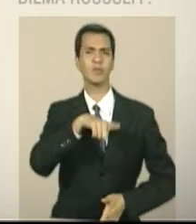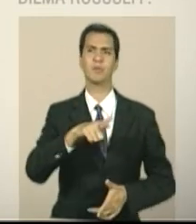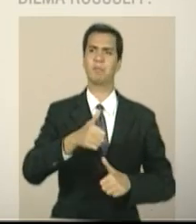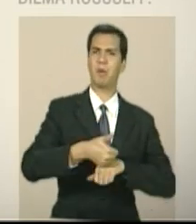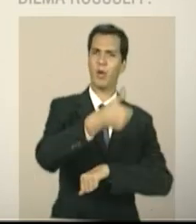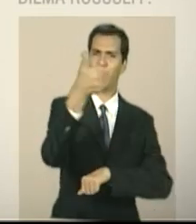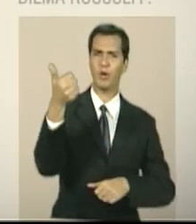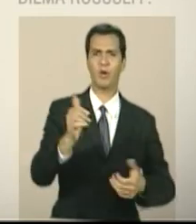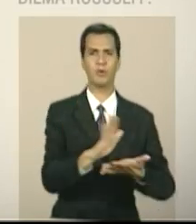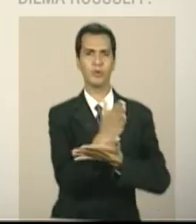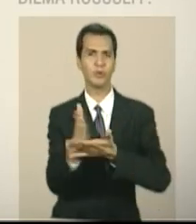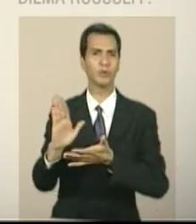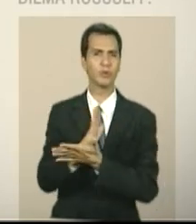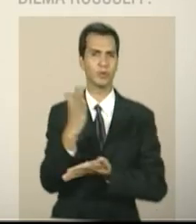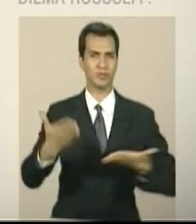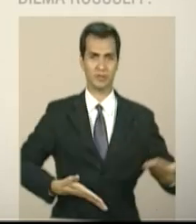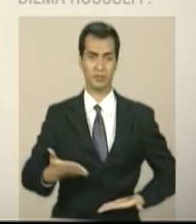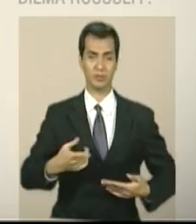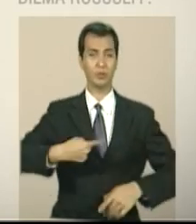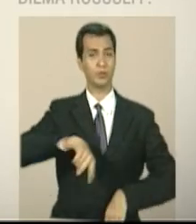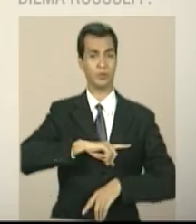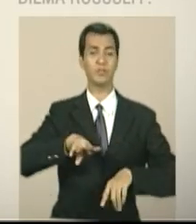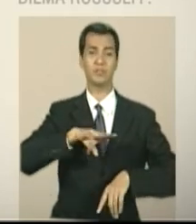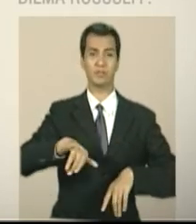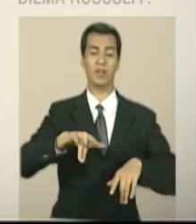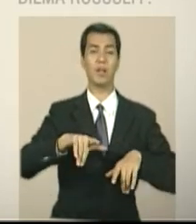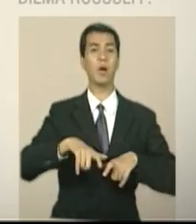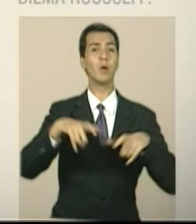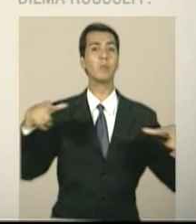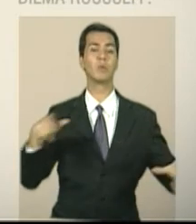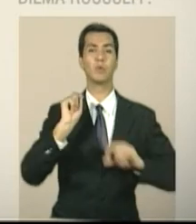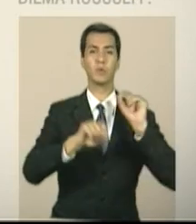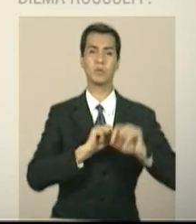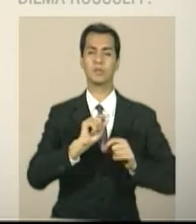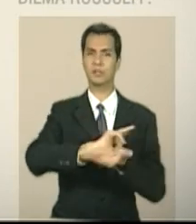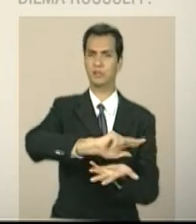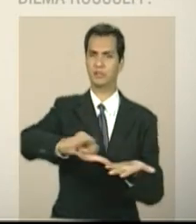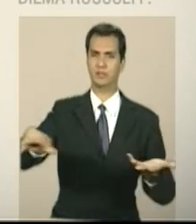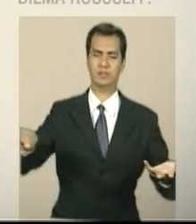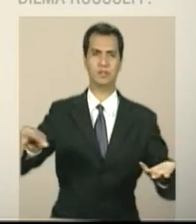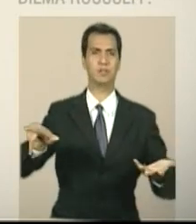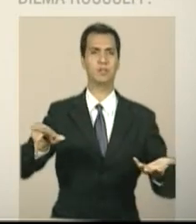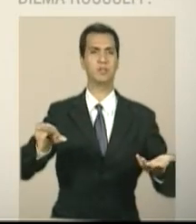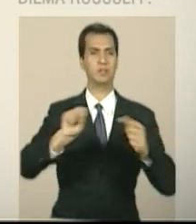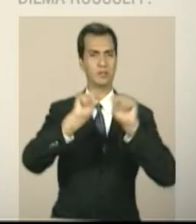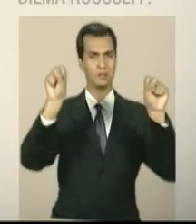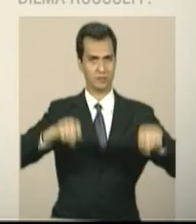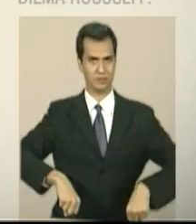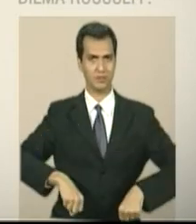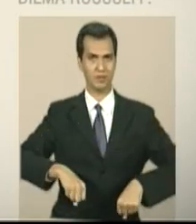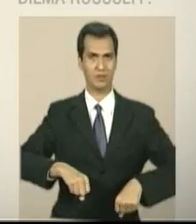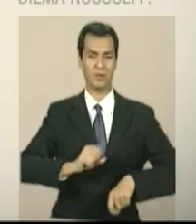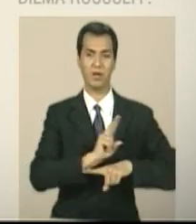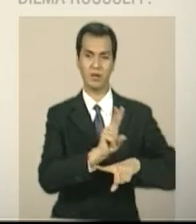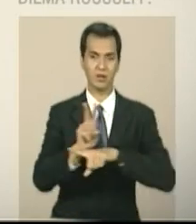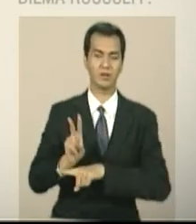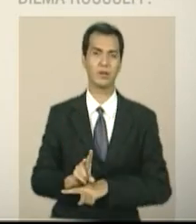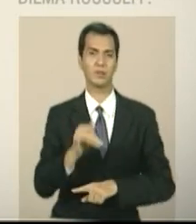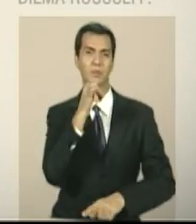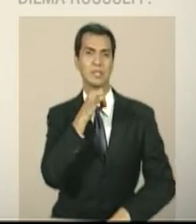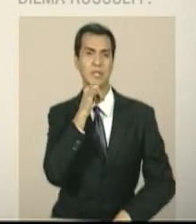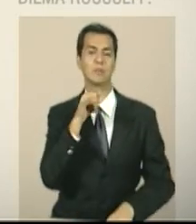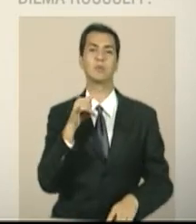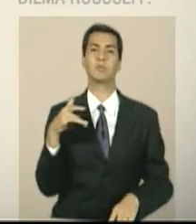e agora vamos expandir e sistema de acompanhamento para outros setores do governo uma área da saúde para